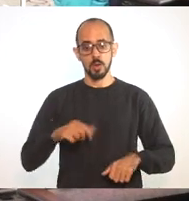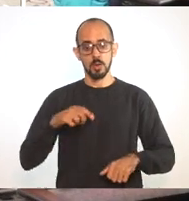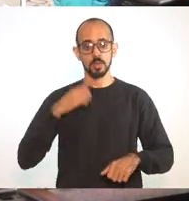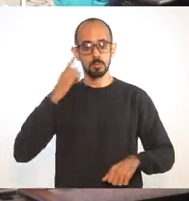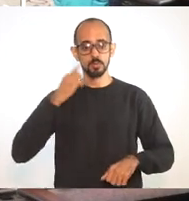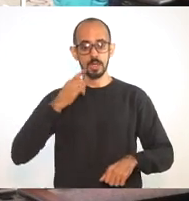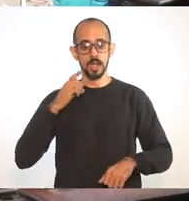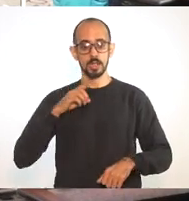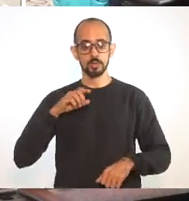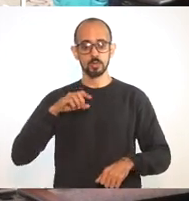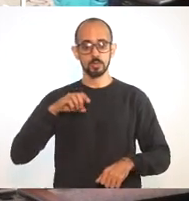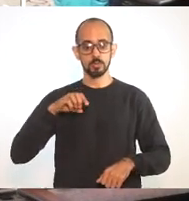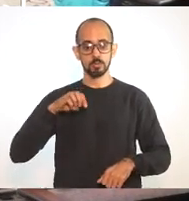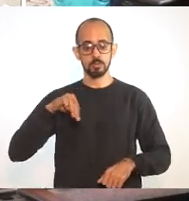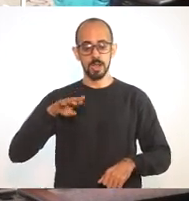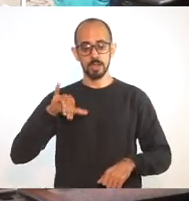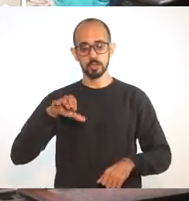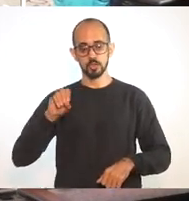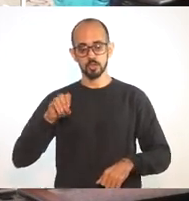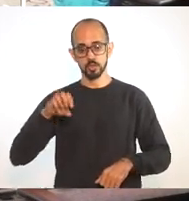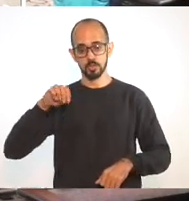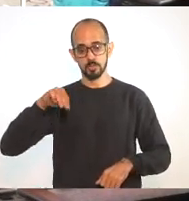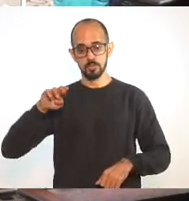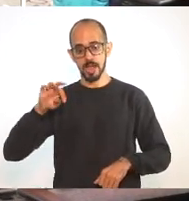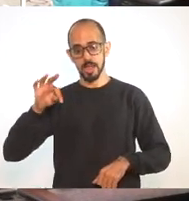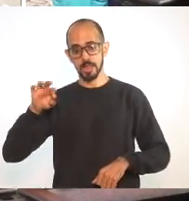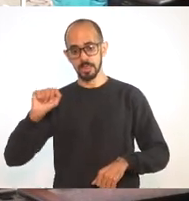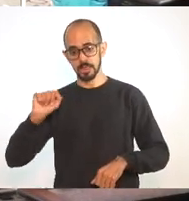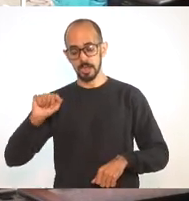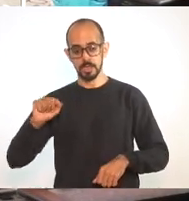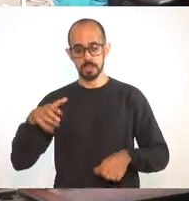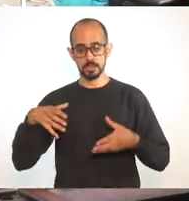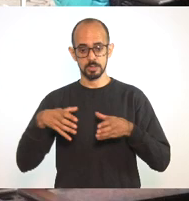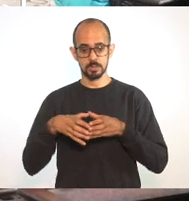Marta Rocha, Mônica Francisco e Márcio Pacheco.